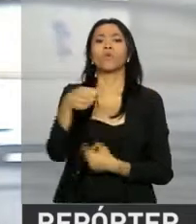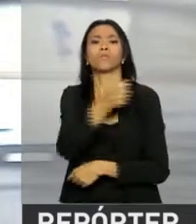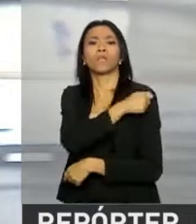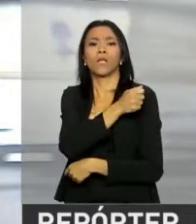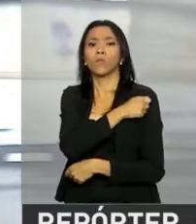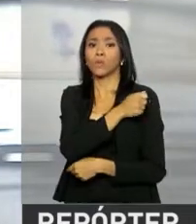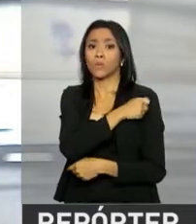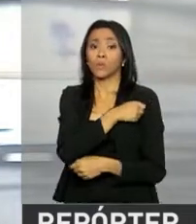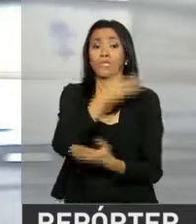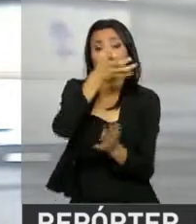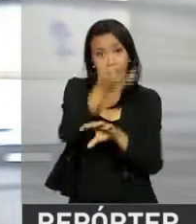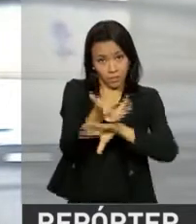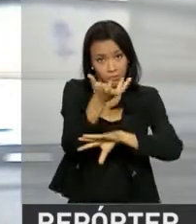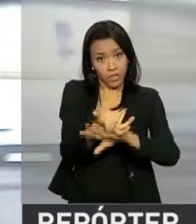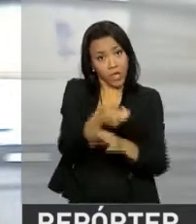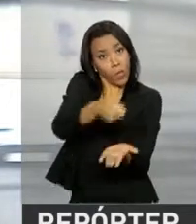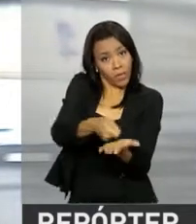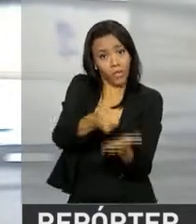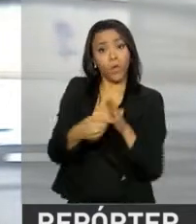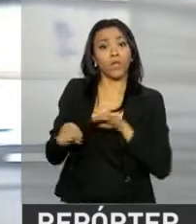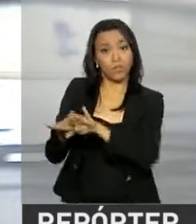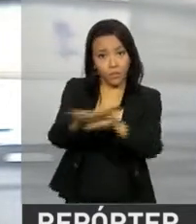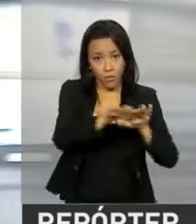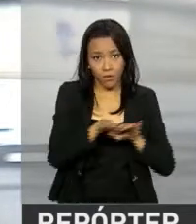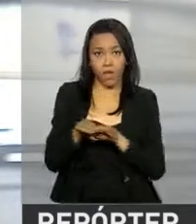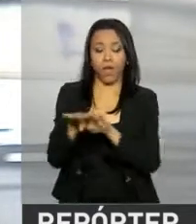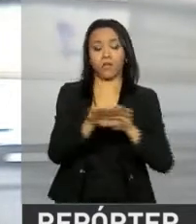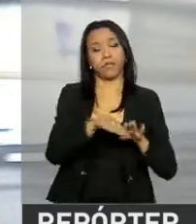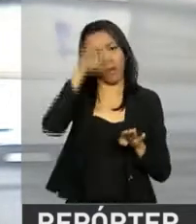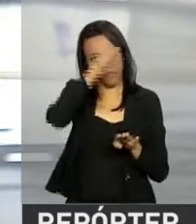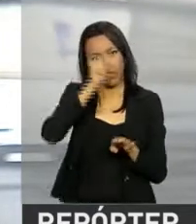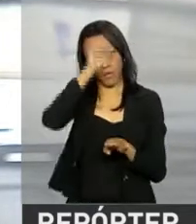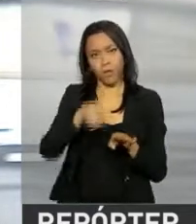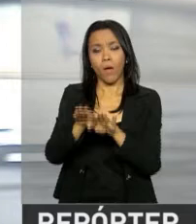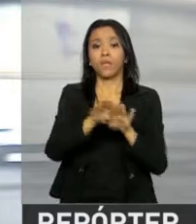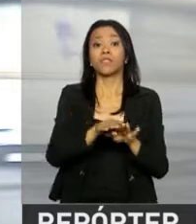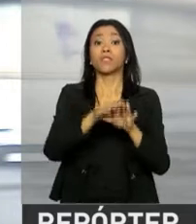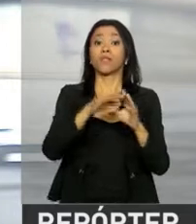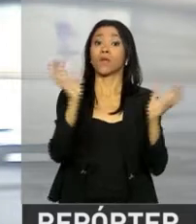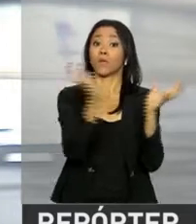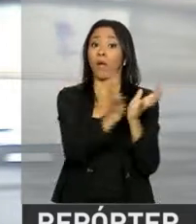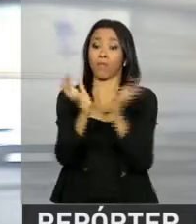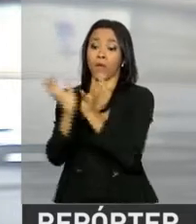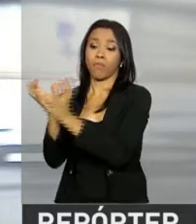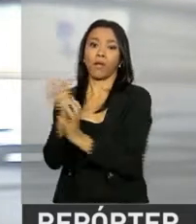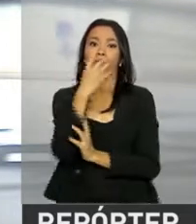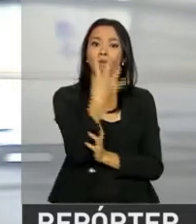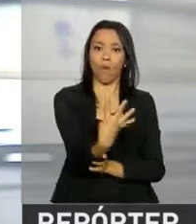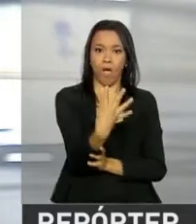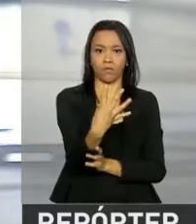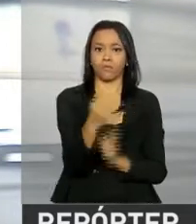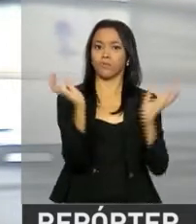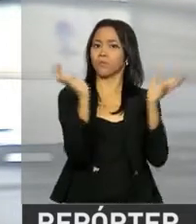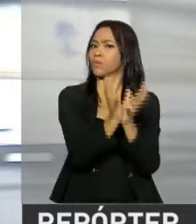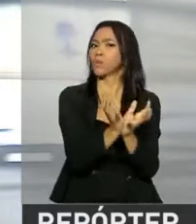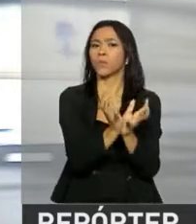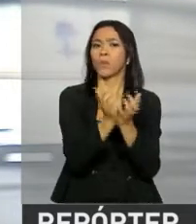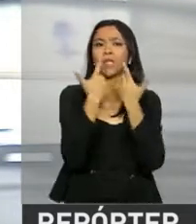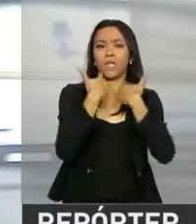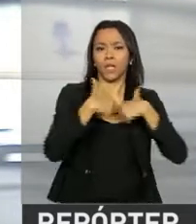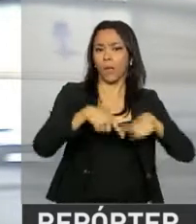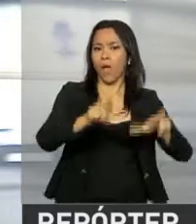disciplinas obrigatórias comuns essas disciplinas vontade divididas em quatro grandes áreas do conhecimento quais são